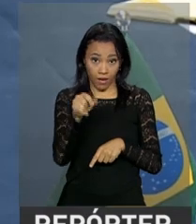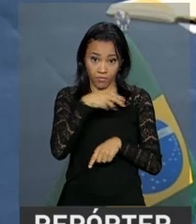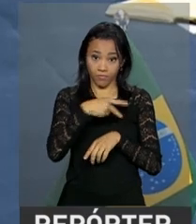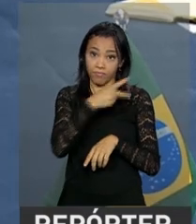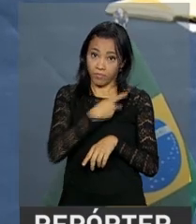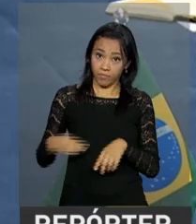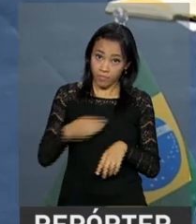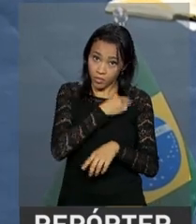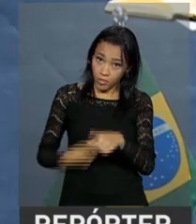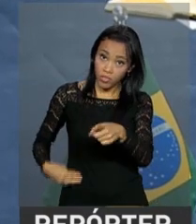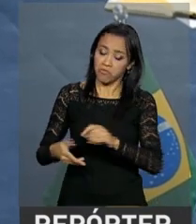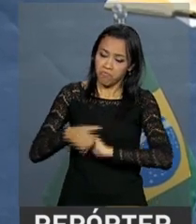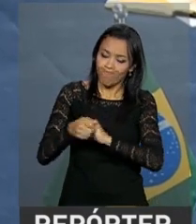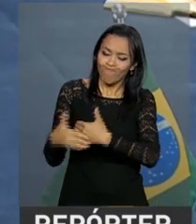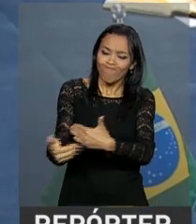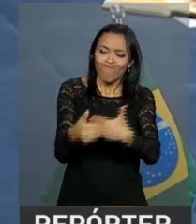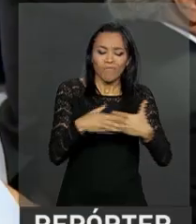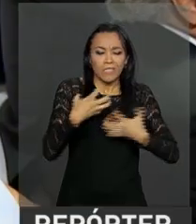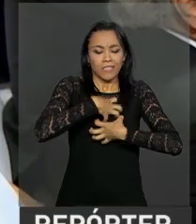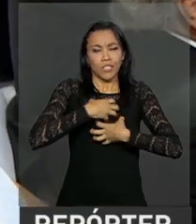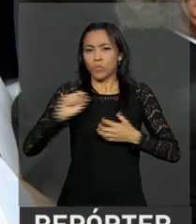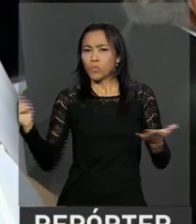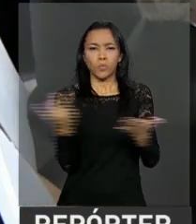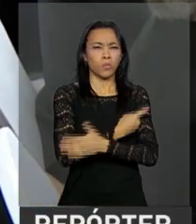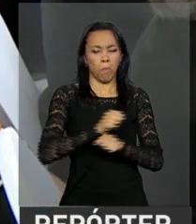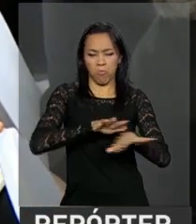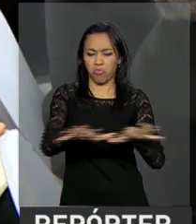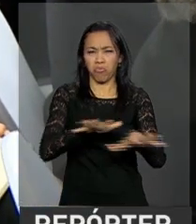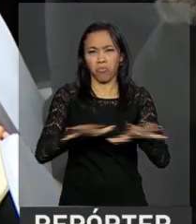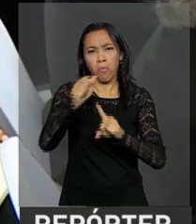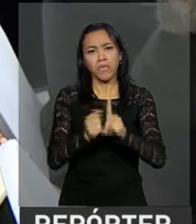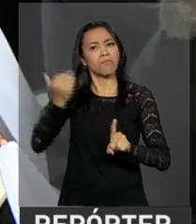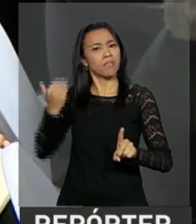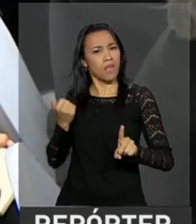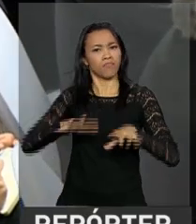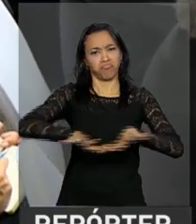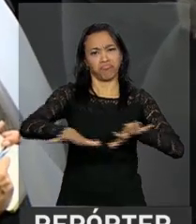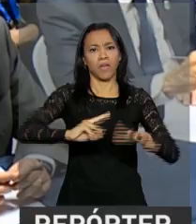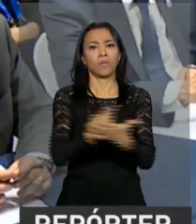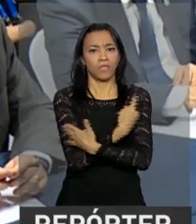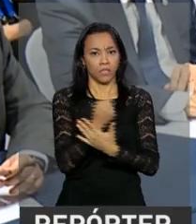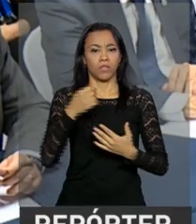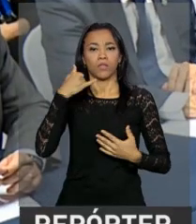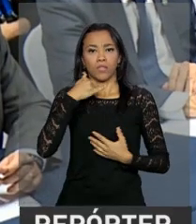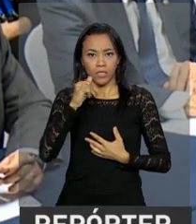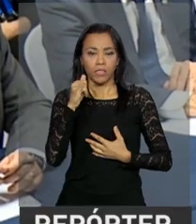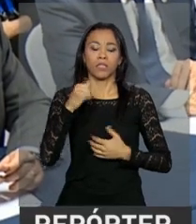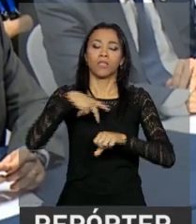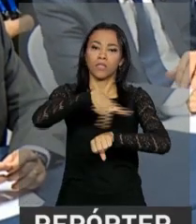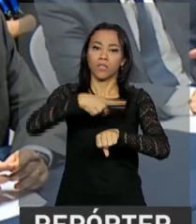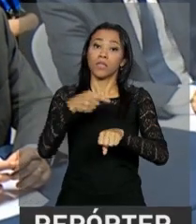presidente prestou solidariedade às vítimas do terremoto que atingiu o país no mês passado e agradeceu o apoio italiano ao